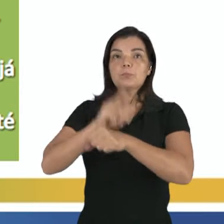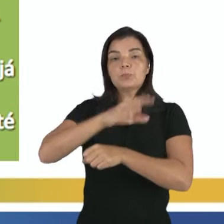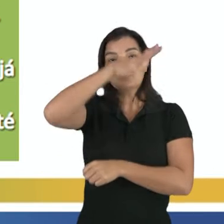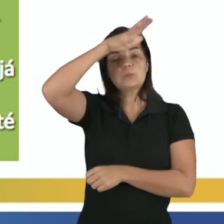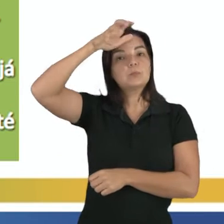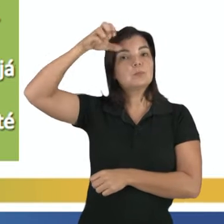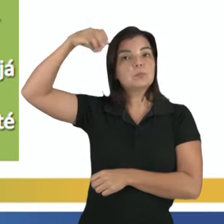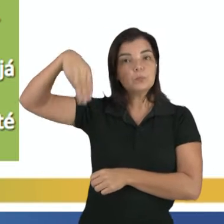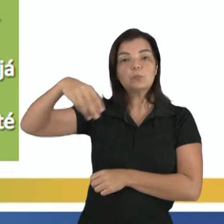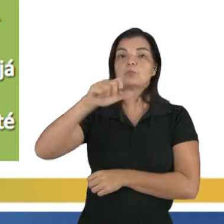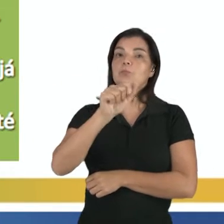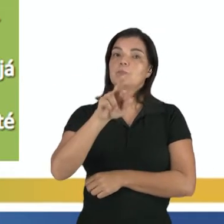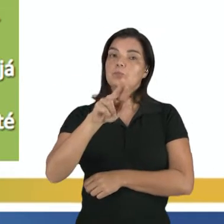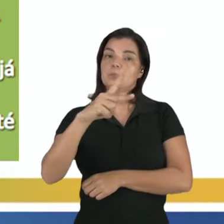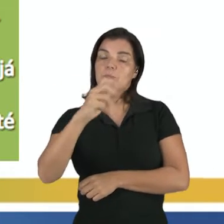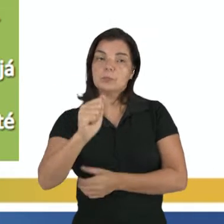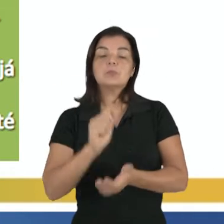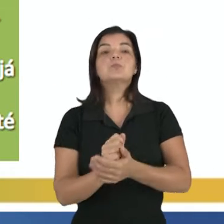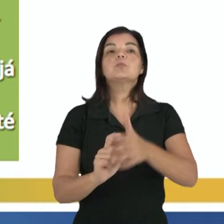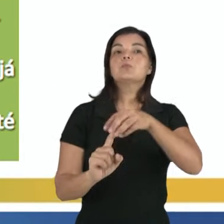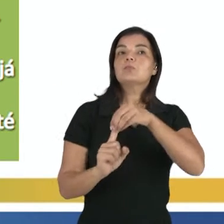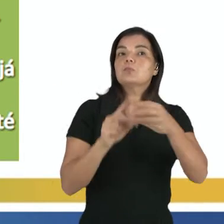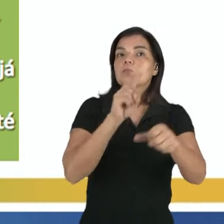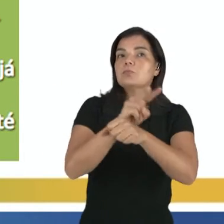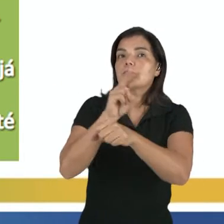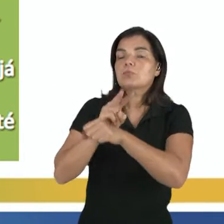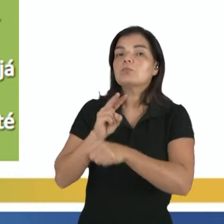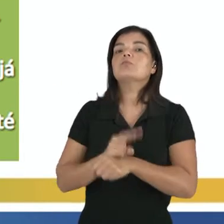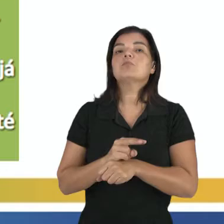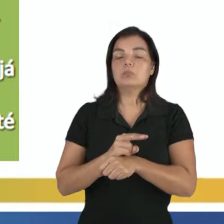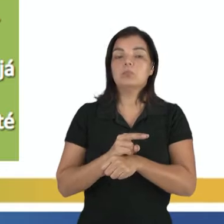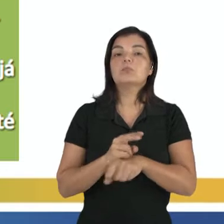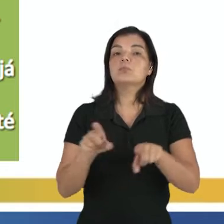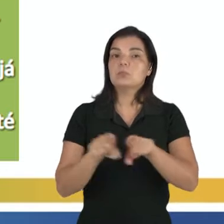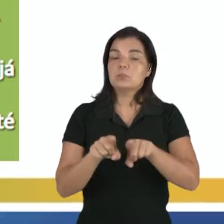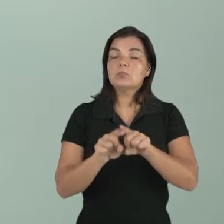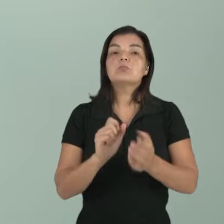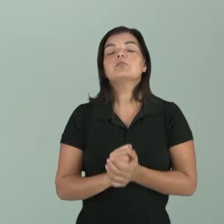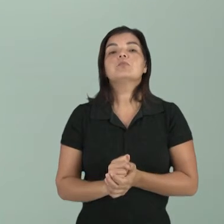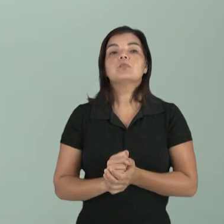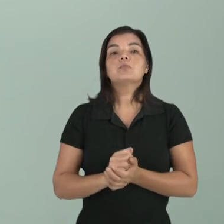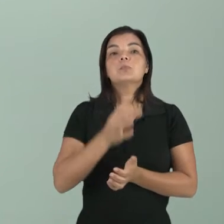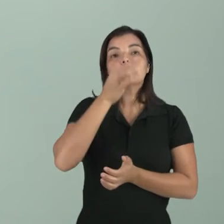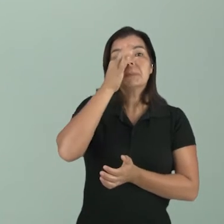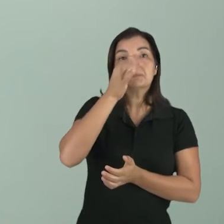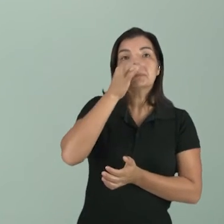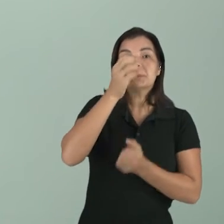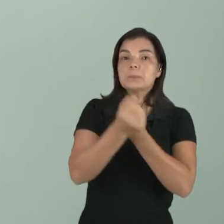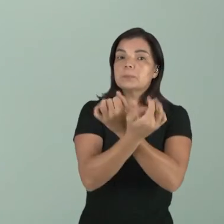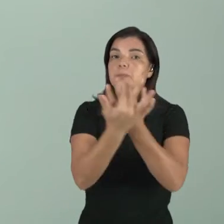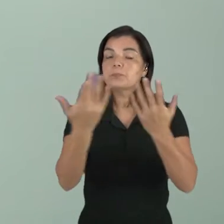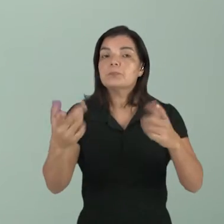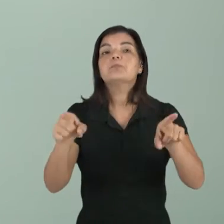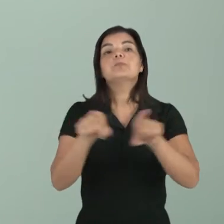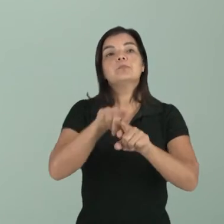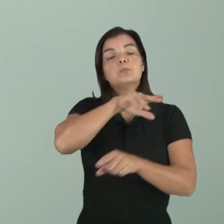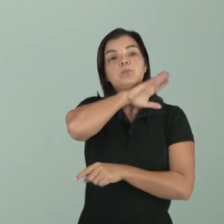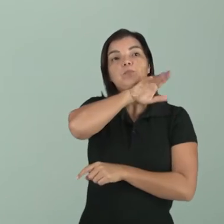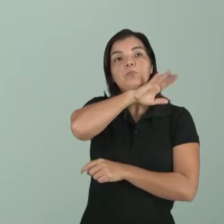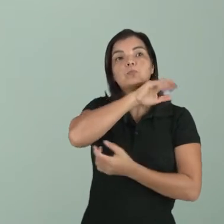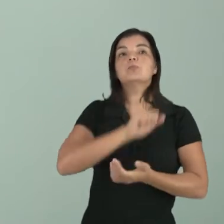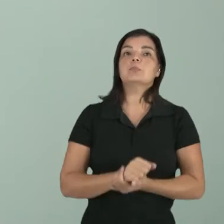da Amazônia, a ARPA, com o intuito de preservar a biota, né, preservar a fauna e flora da nossa Amazônia.